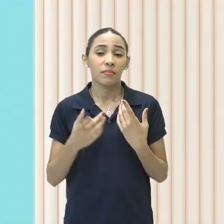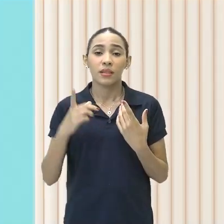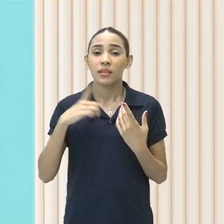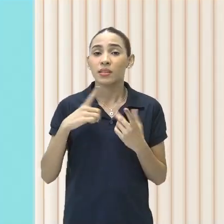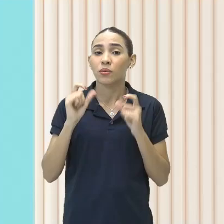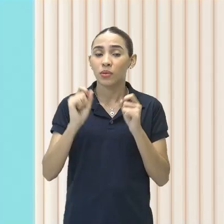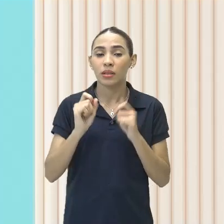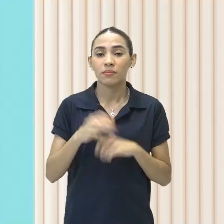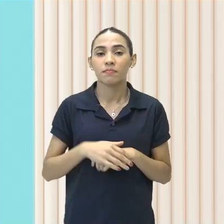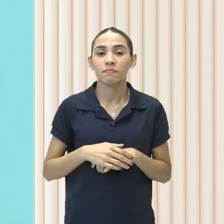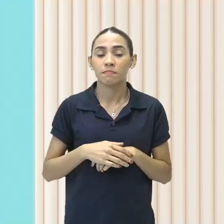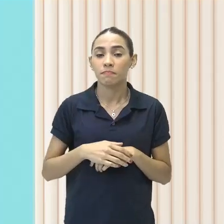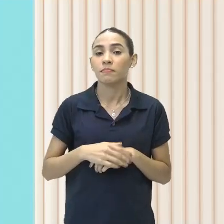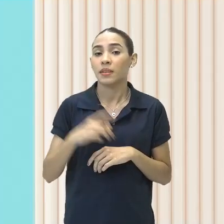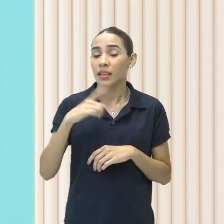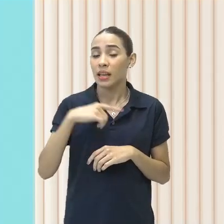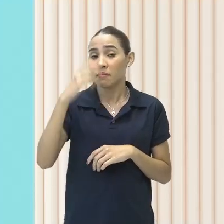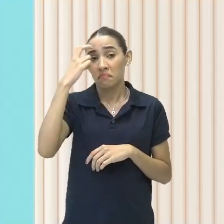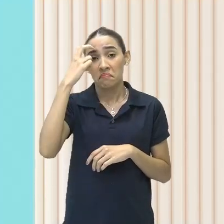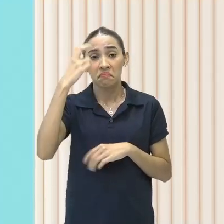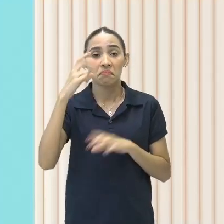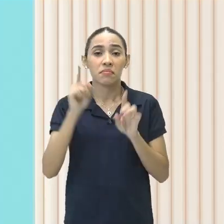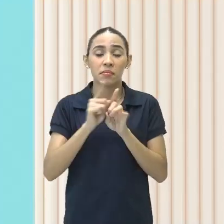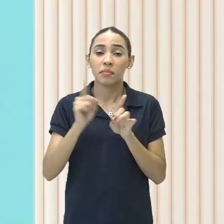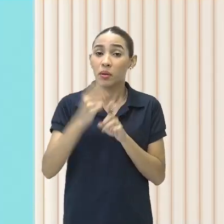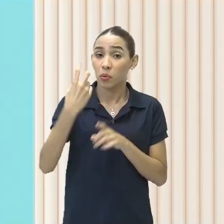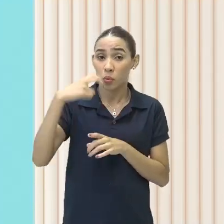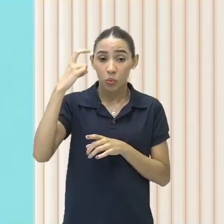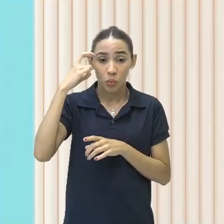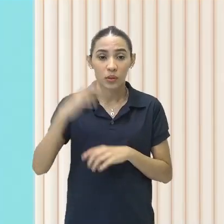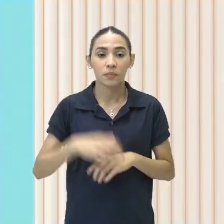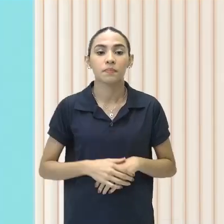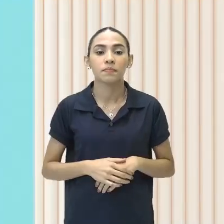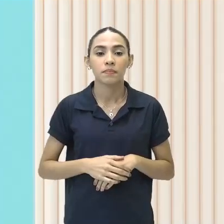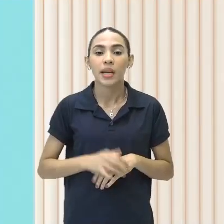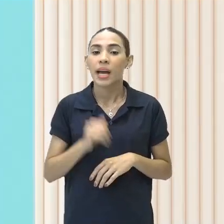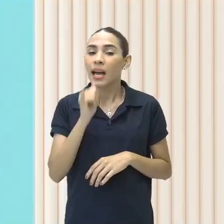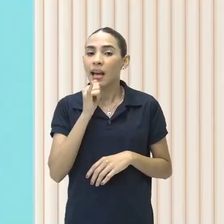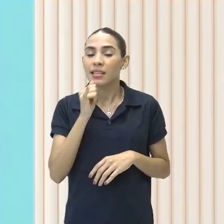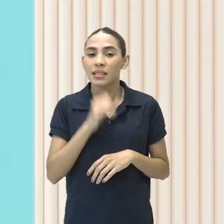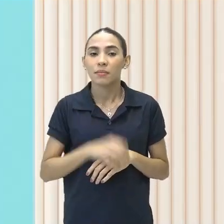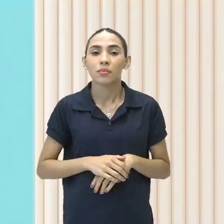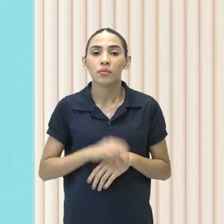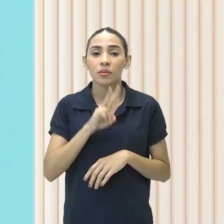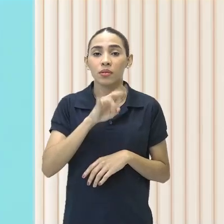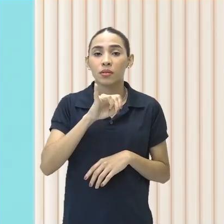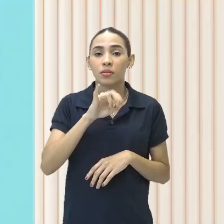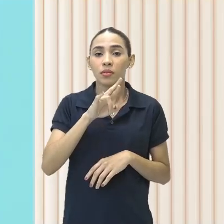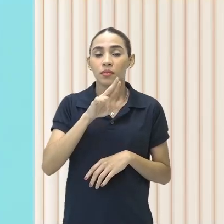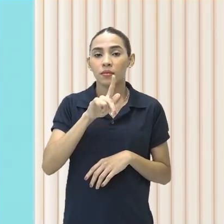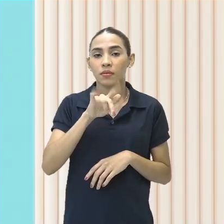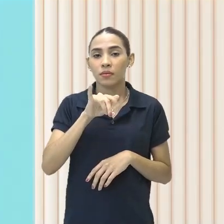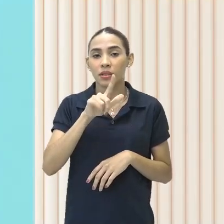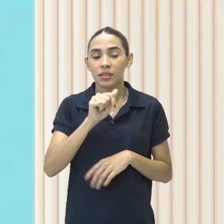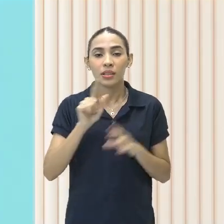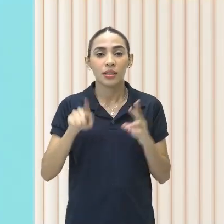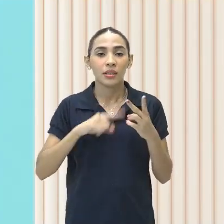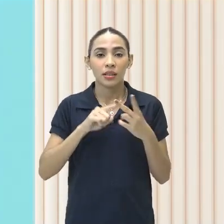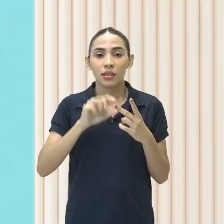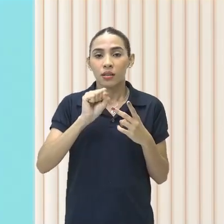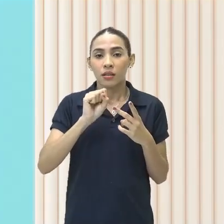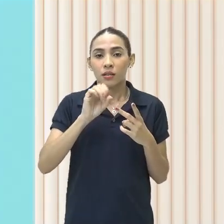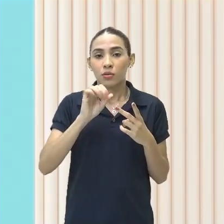serem o quê? Dotadas de muita inteligência e cultura. É o caso que a gente viu da Virgília e da Sofia, né, que se apresentam